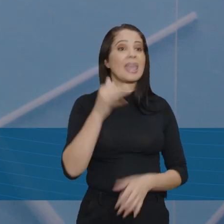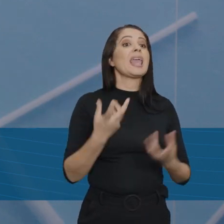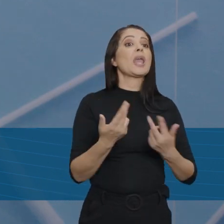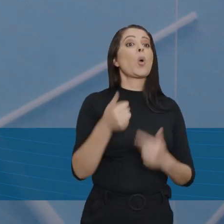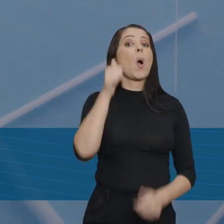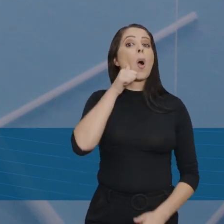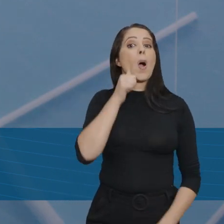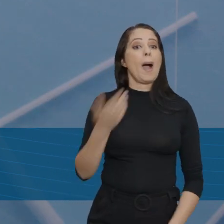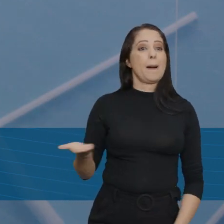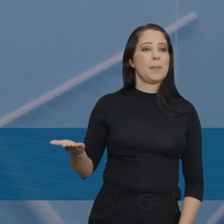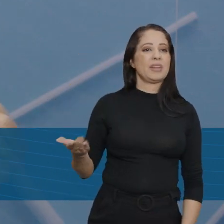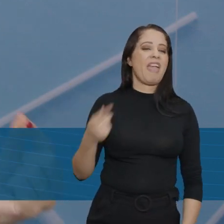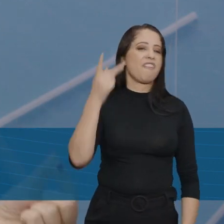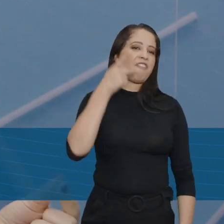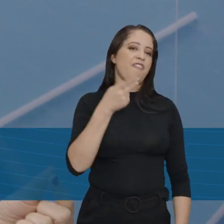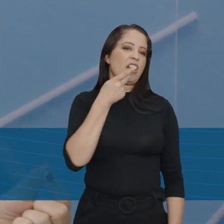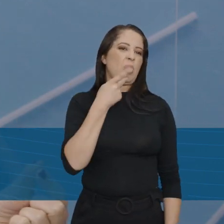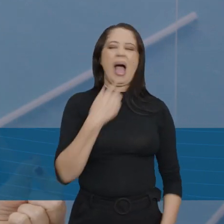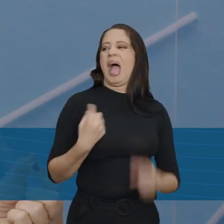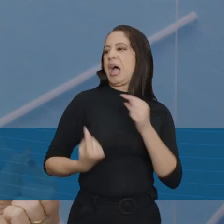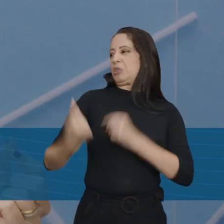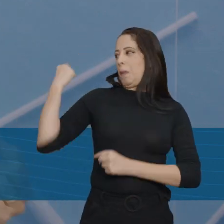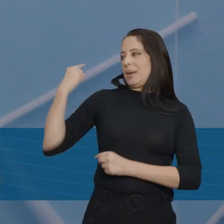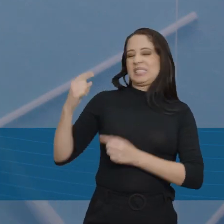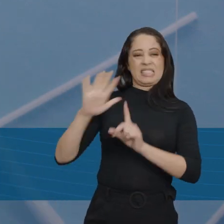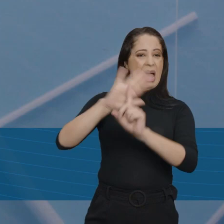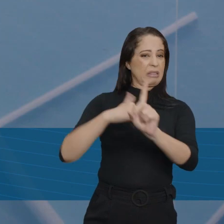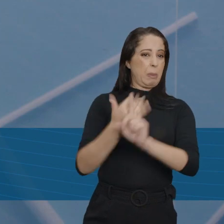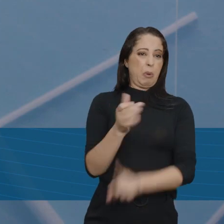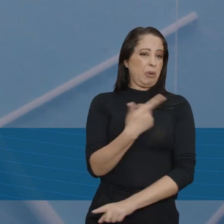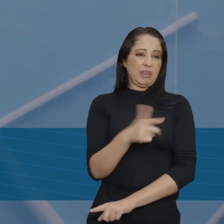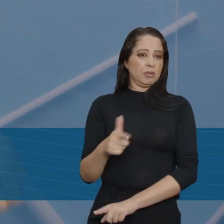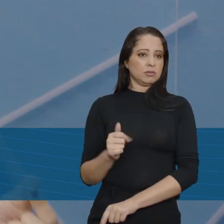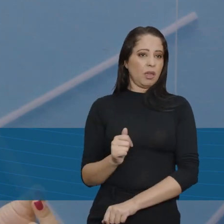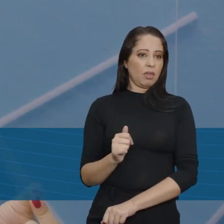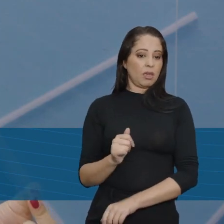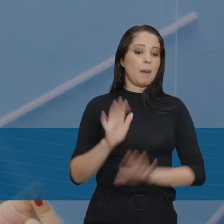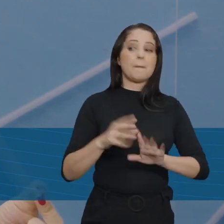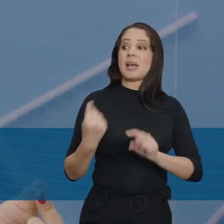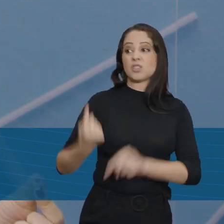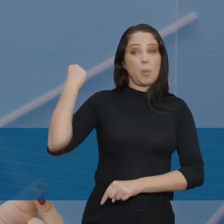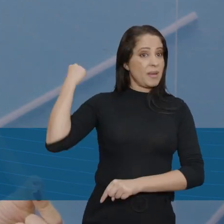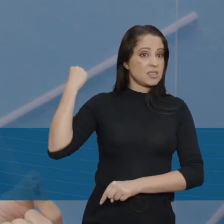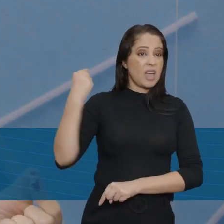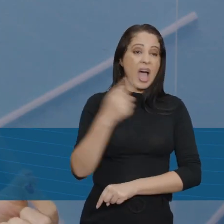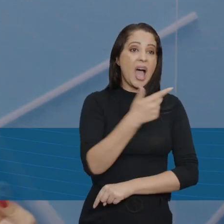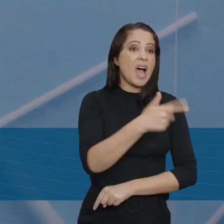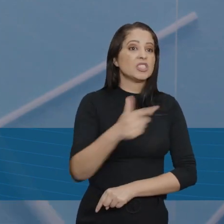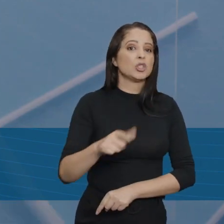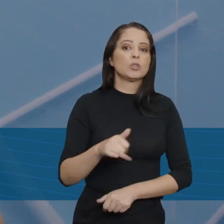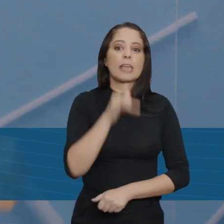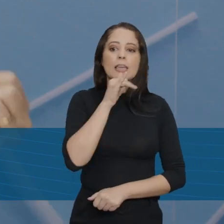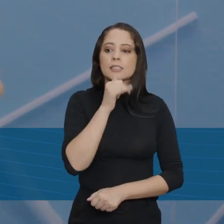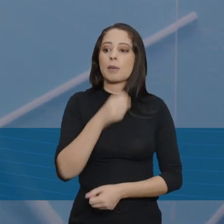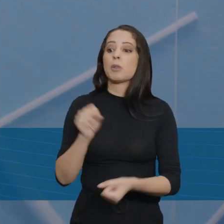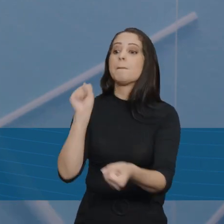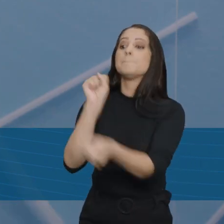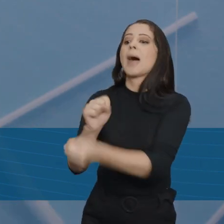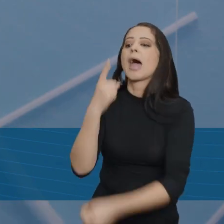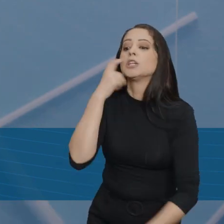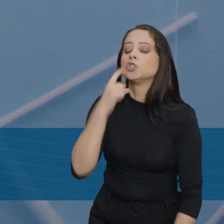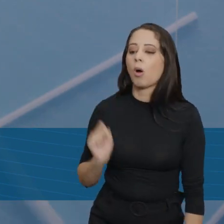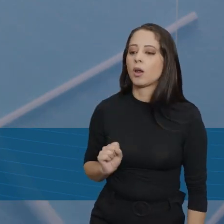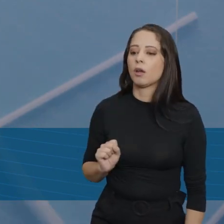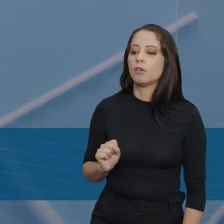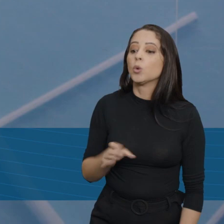a senhora, né? Que falou na minha época não tinha, né? Na época dela não tinha várias coisas, como por exemplo, para de chorar,